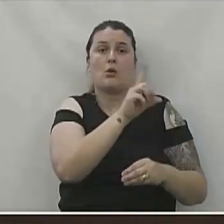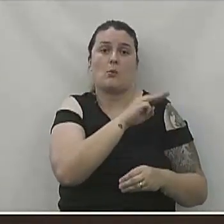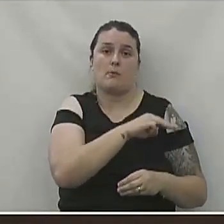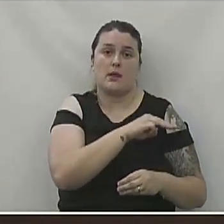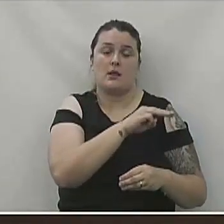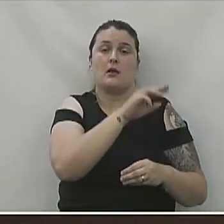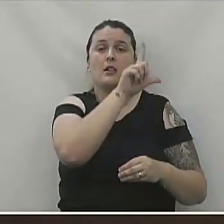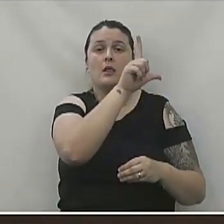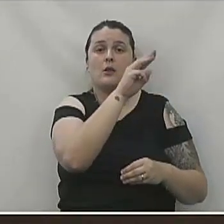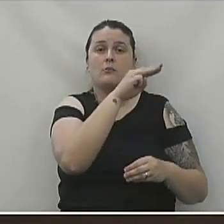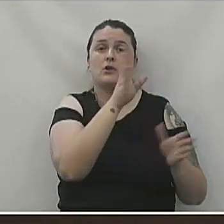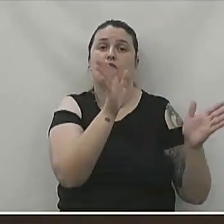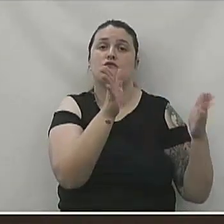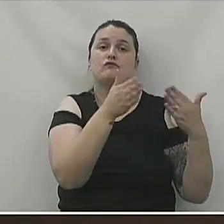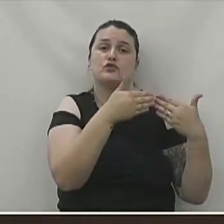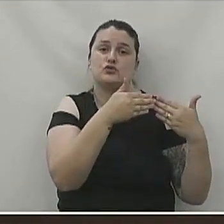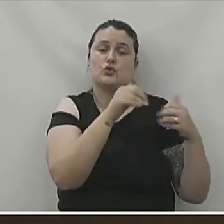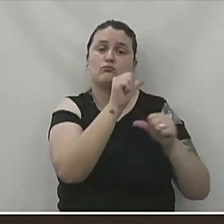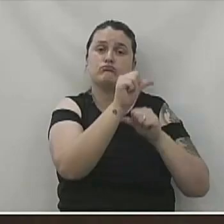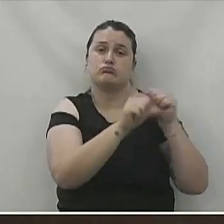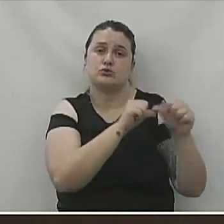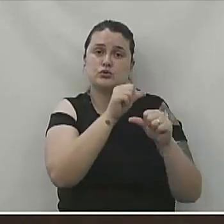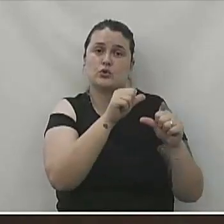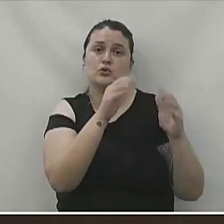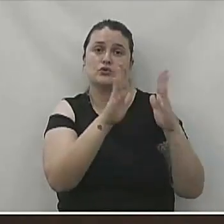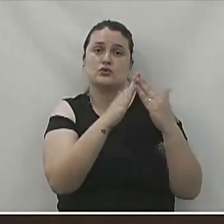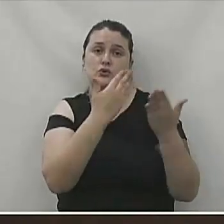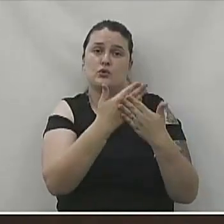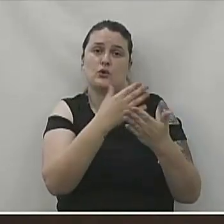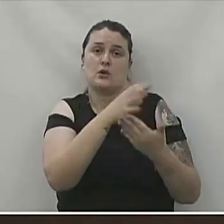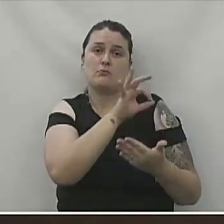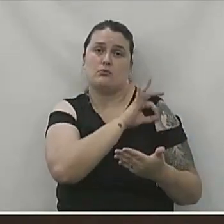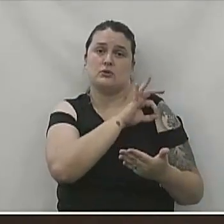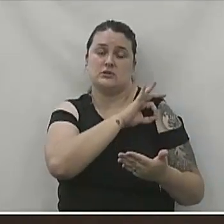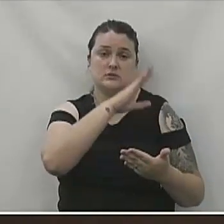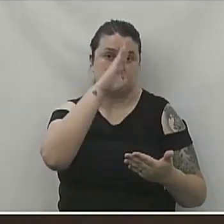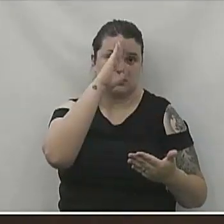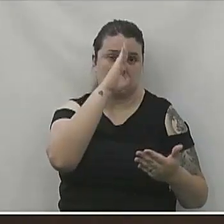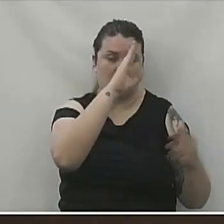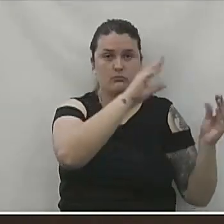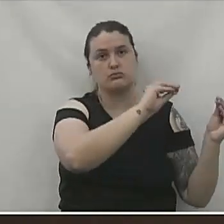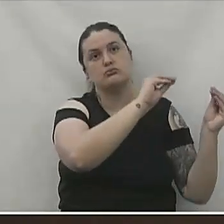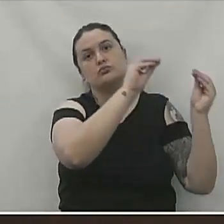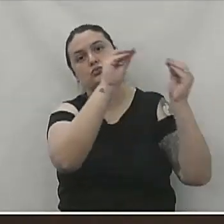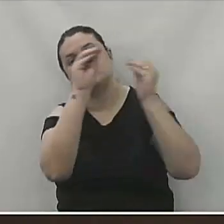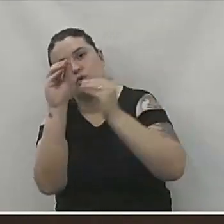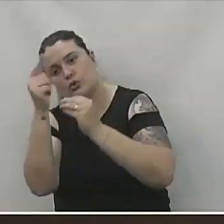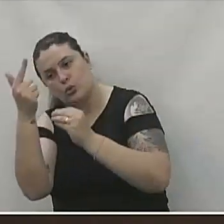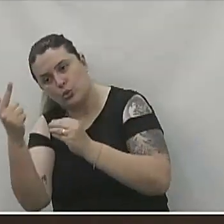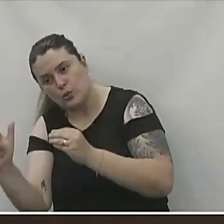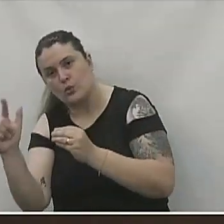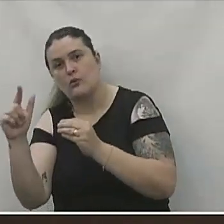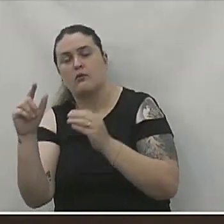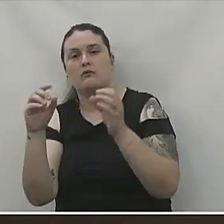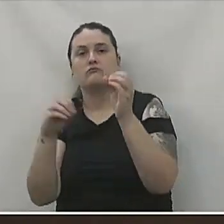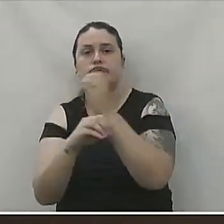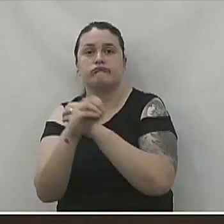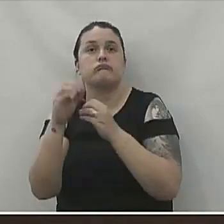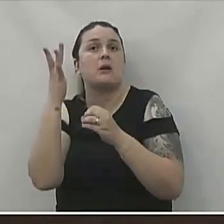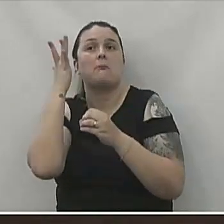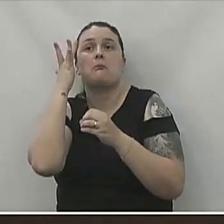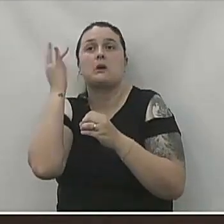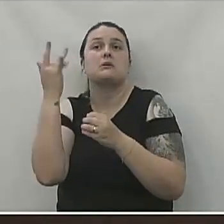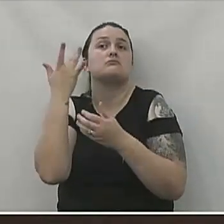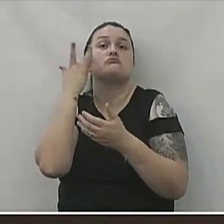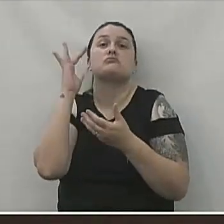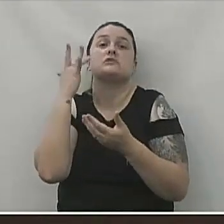Miller daí eu Lauro Miller acabou virando o Colégio da Polícia Militar e agora voltaram para lá amanhã